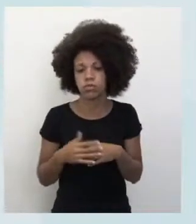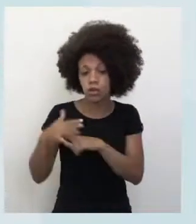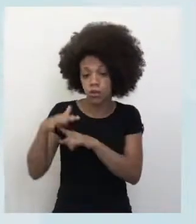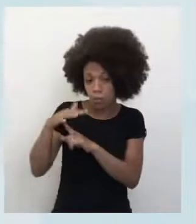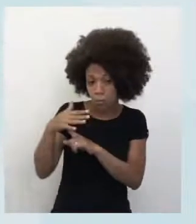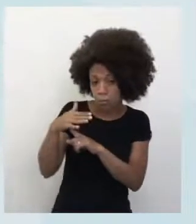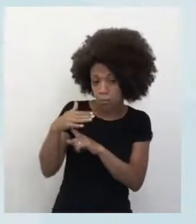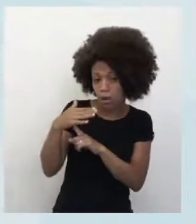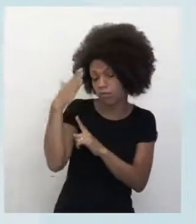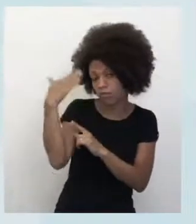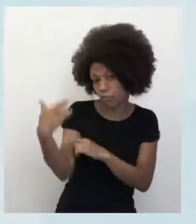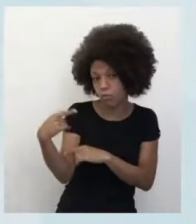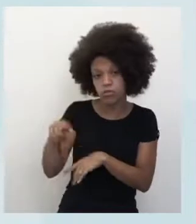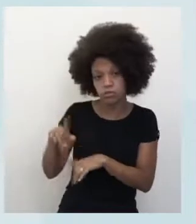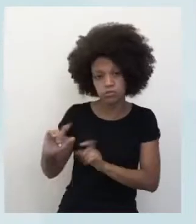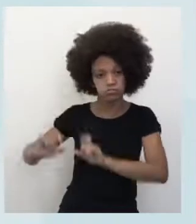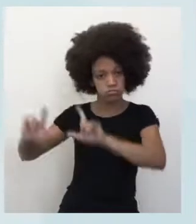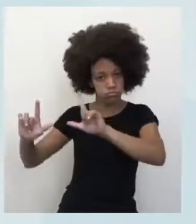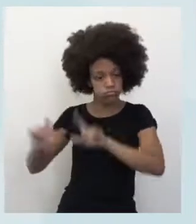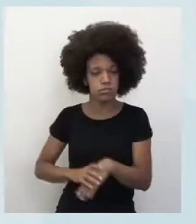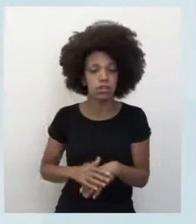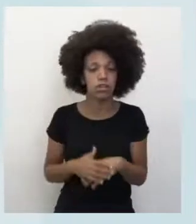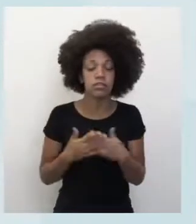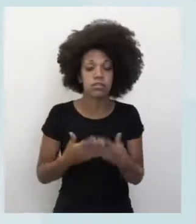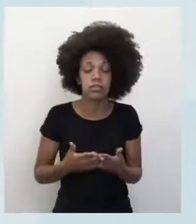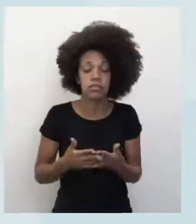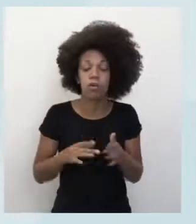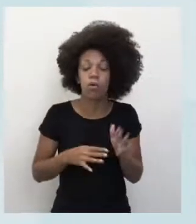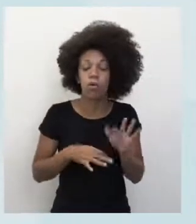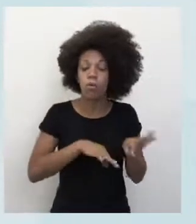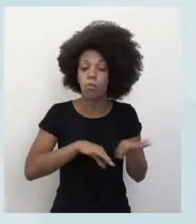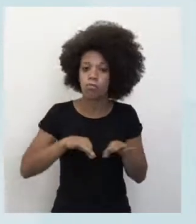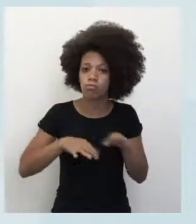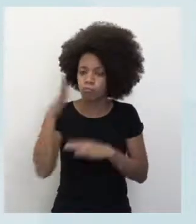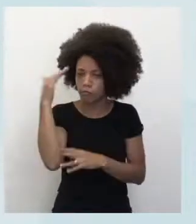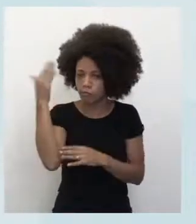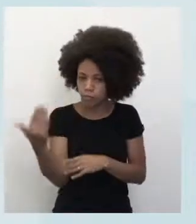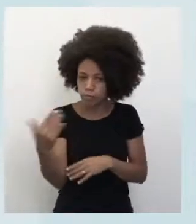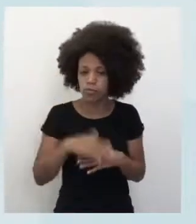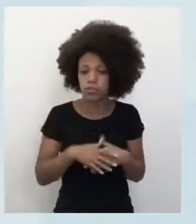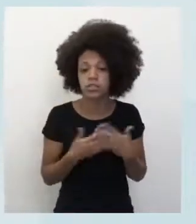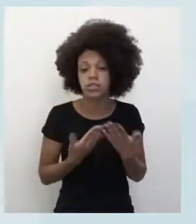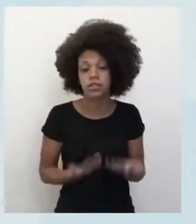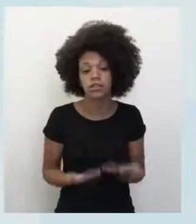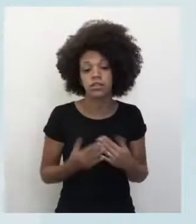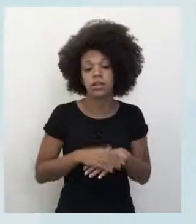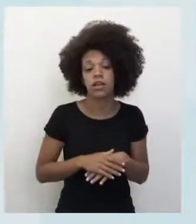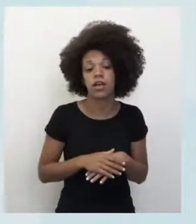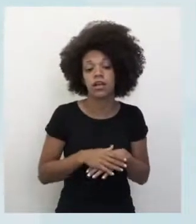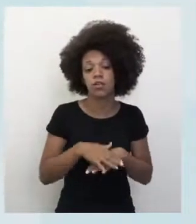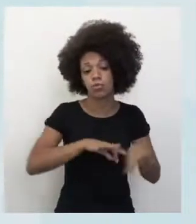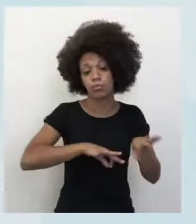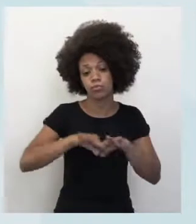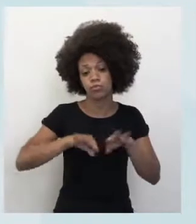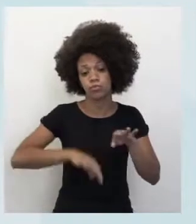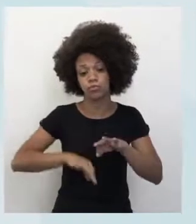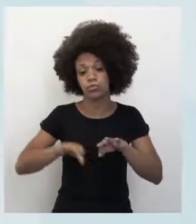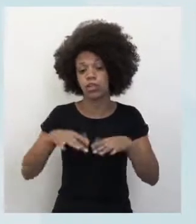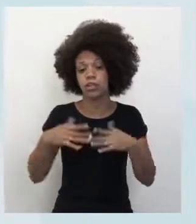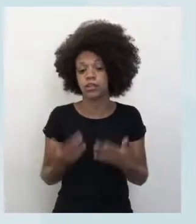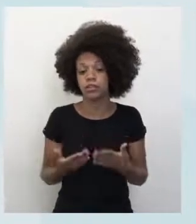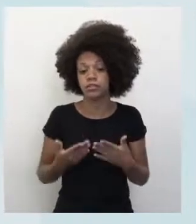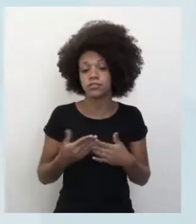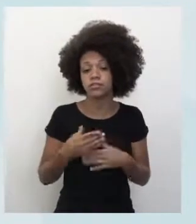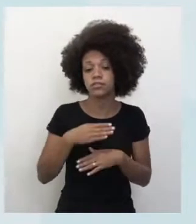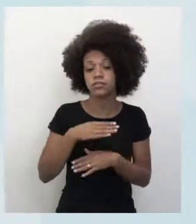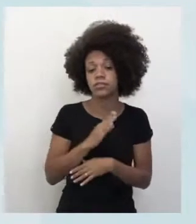Que chique. O seu maior projeto, no entanto, foi a Basílica da Sagrada Família, uma empreitada grandiosa e muito cara. Uma